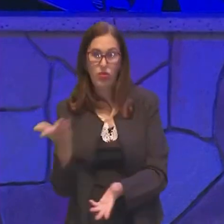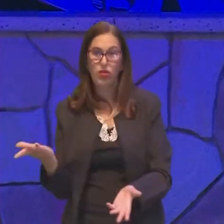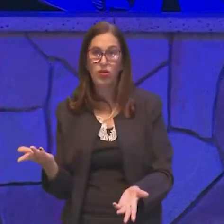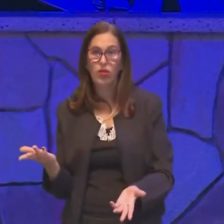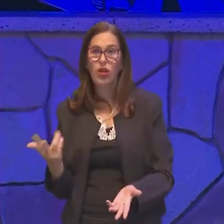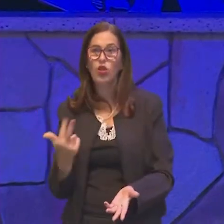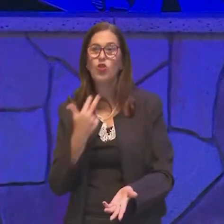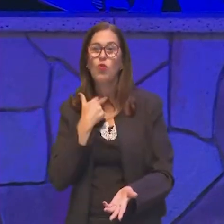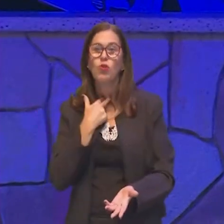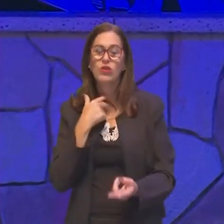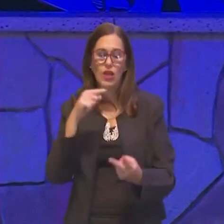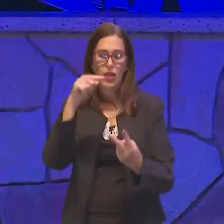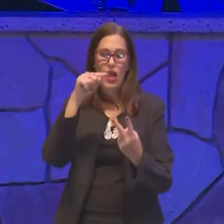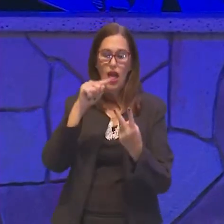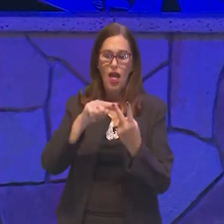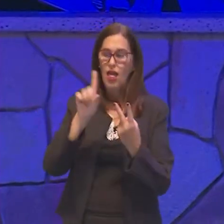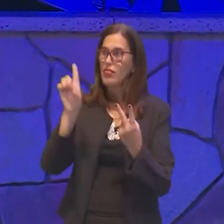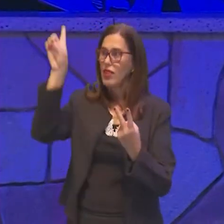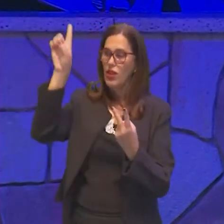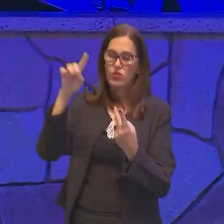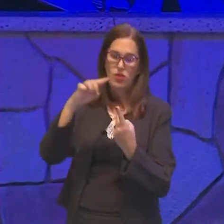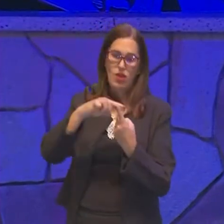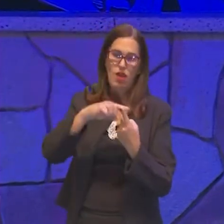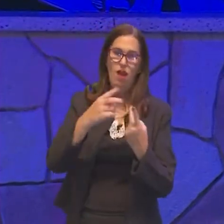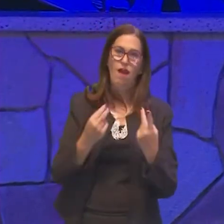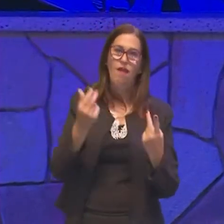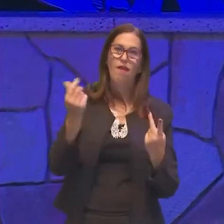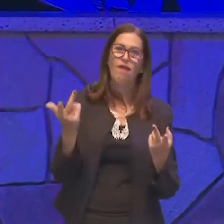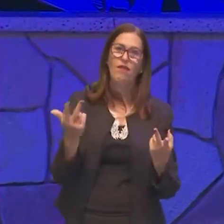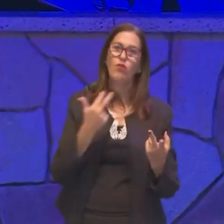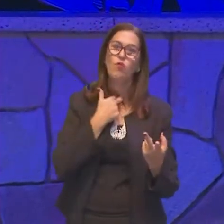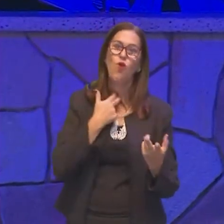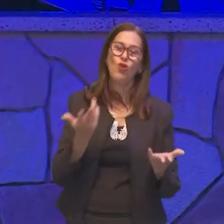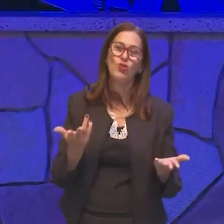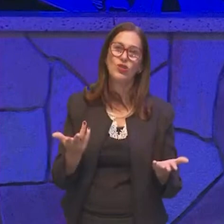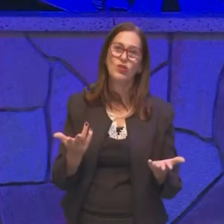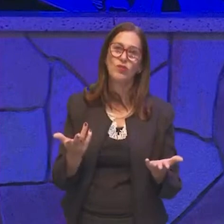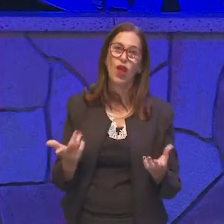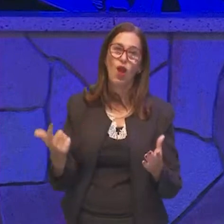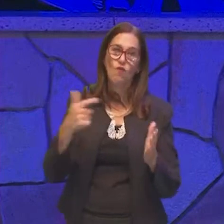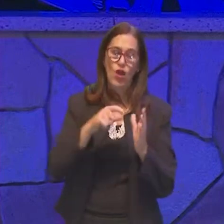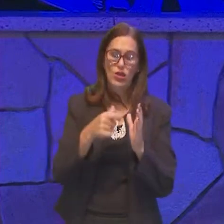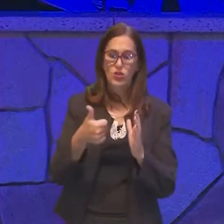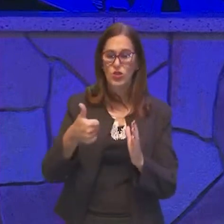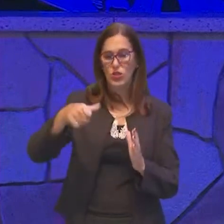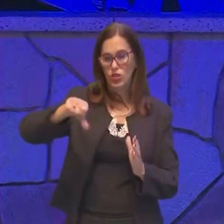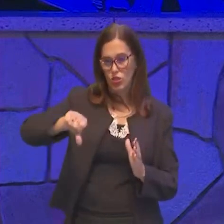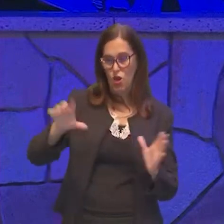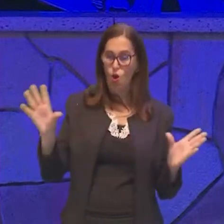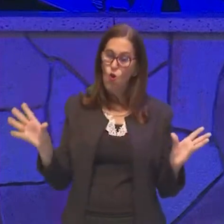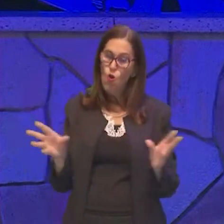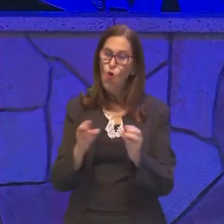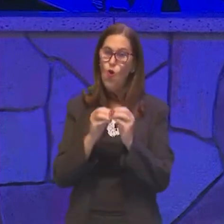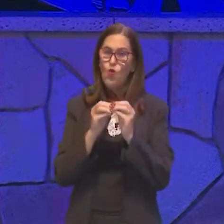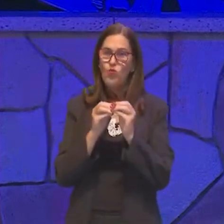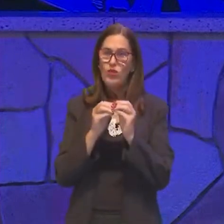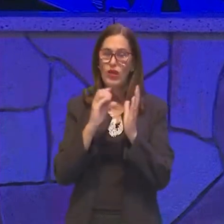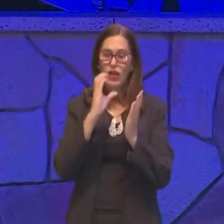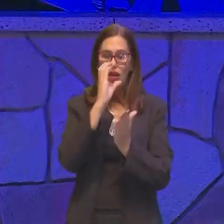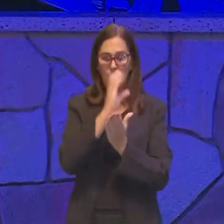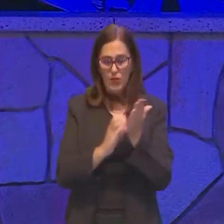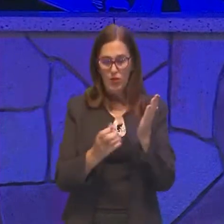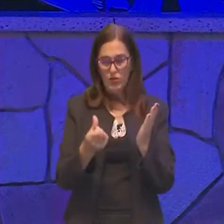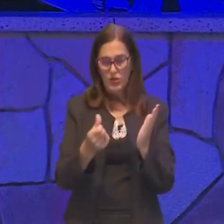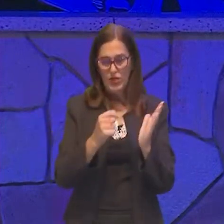Não podeis servir a Deus e a riquezas. E qual é aqui, voltando para o verso 19, eu estou concluindo, 6,19 de